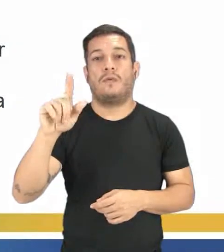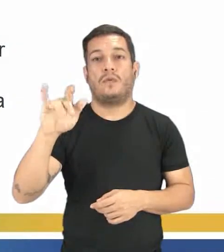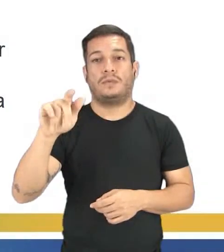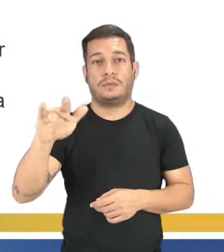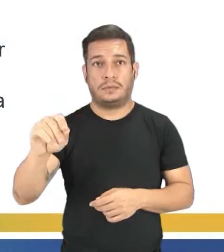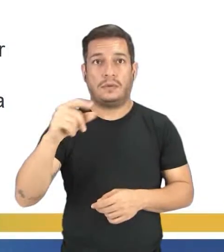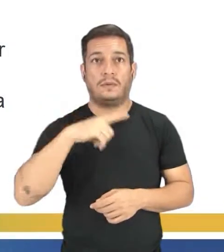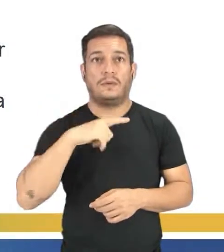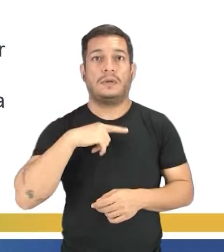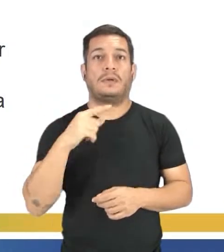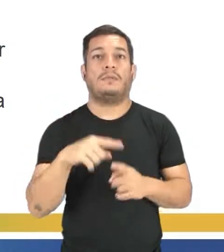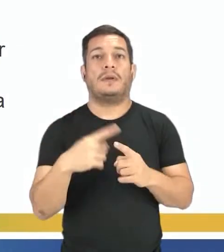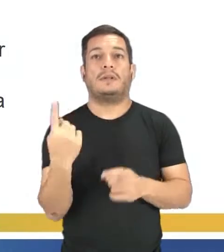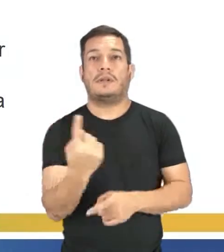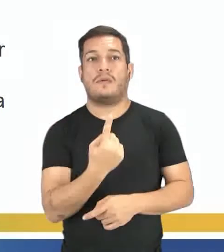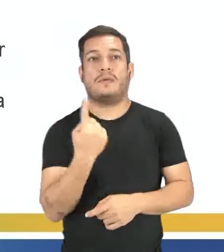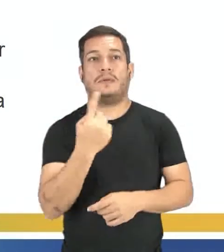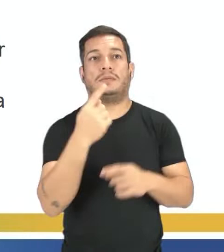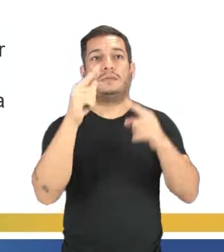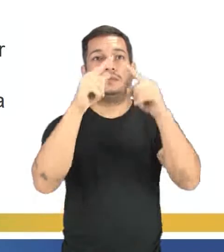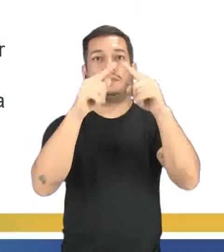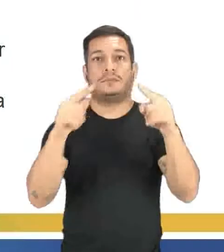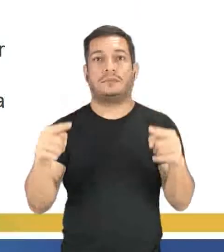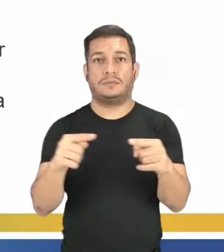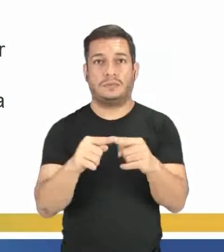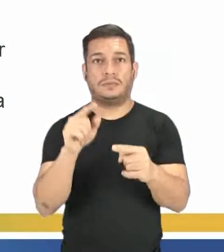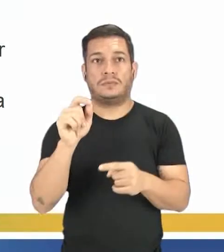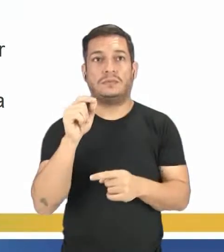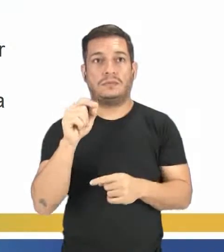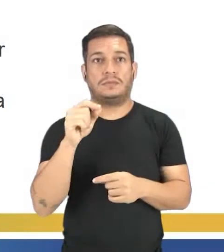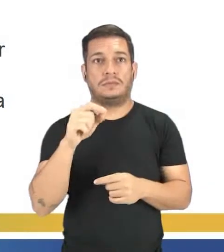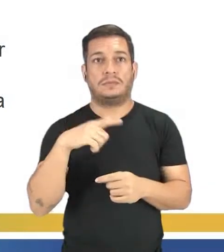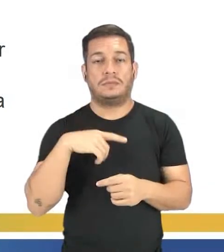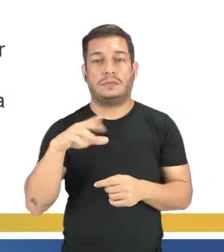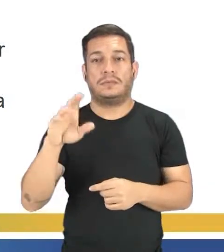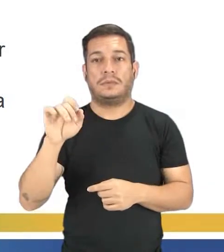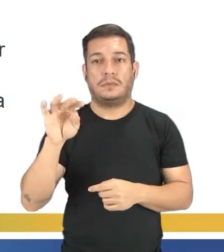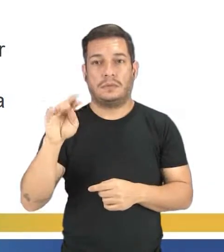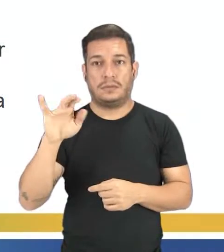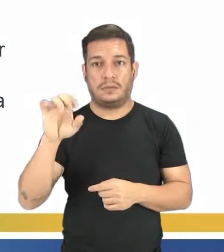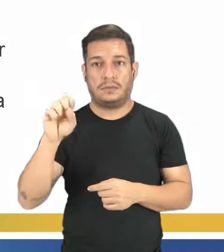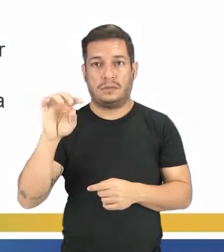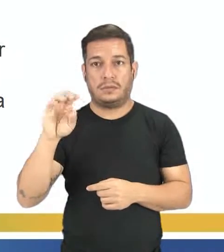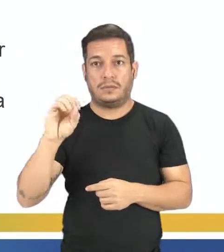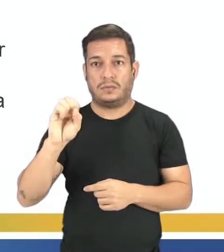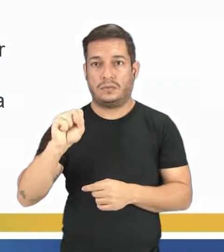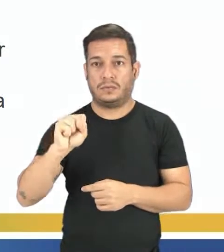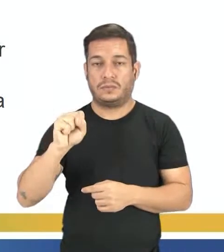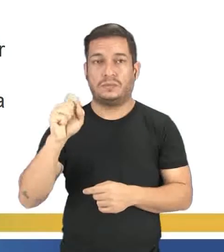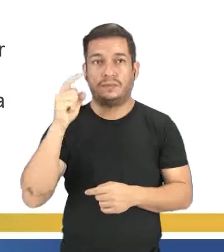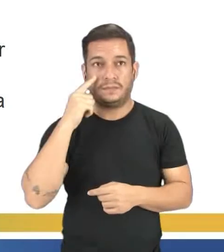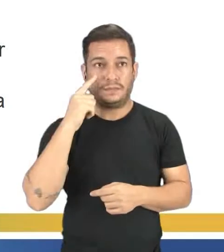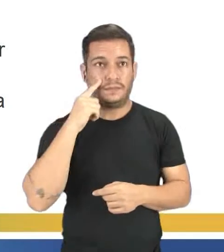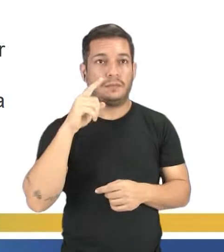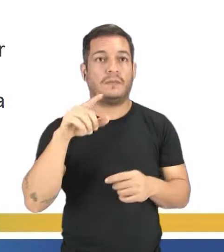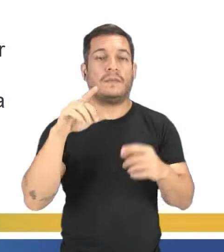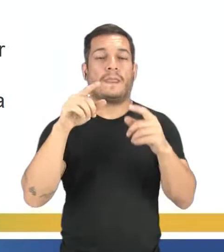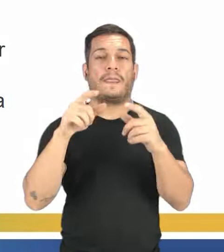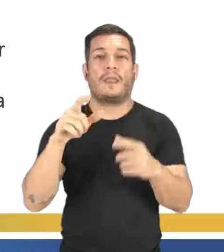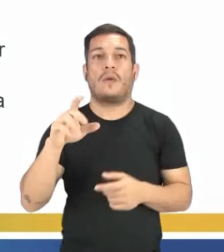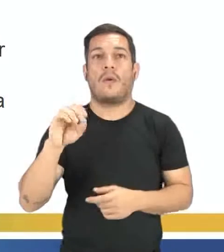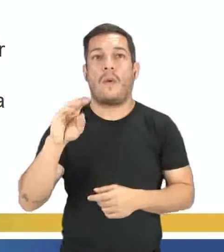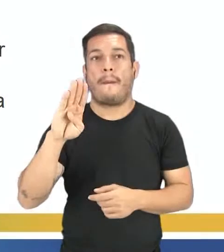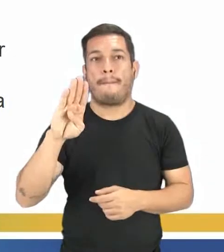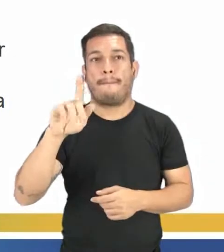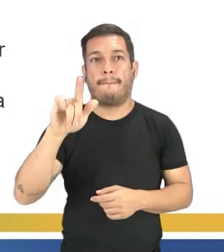pela rotação de um triângulo em torno de um de seus catetos. O cone oblíquo.